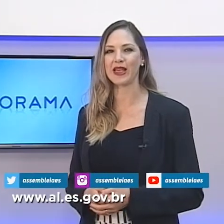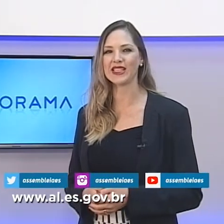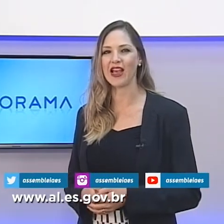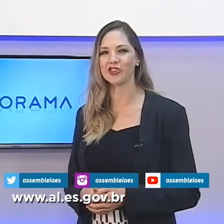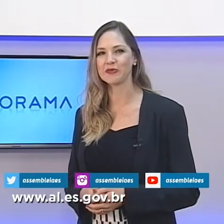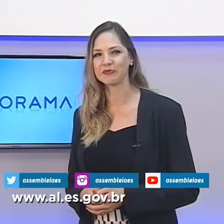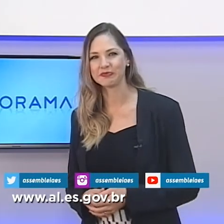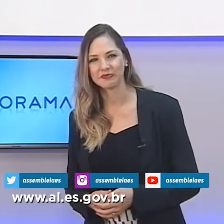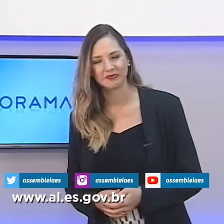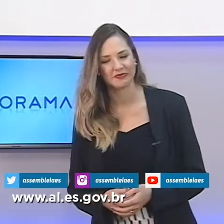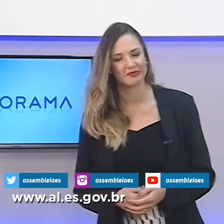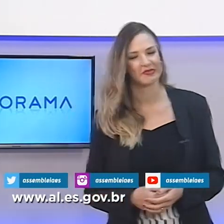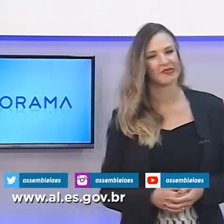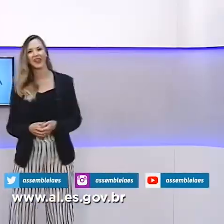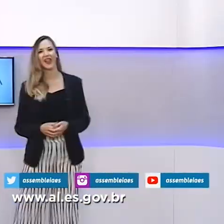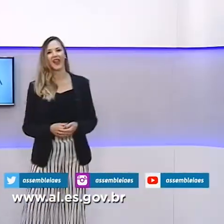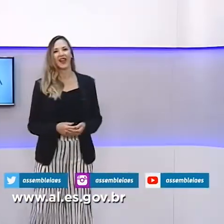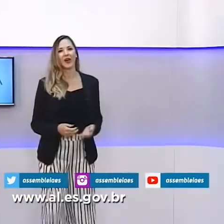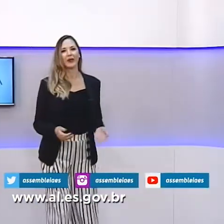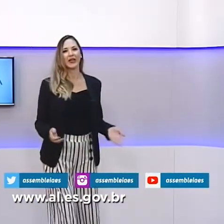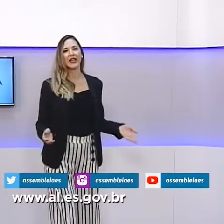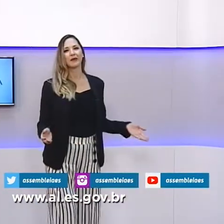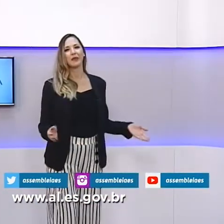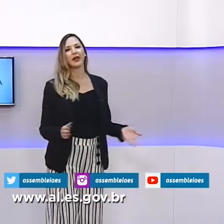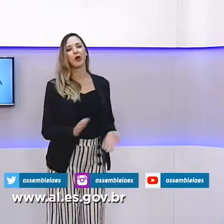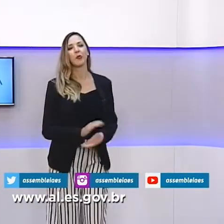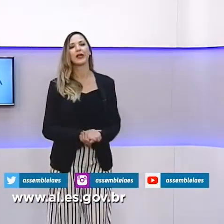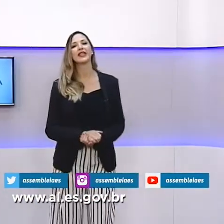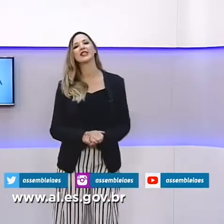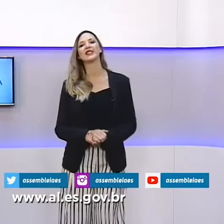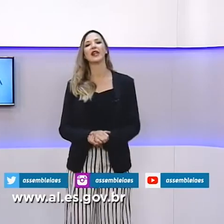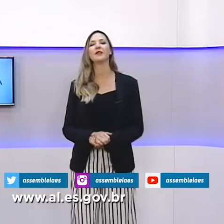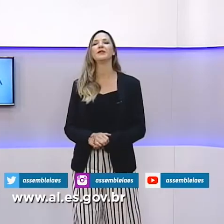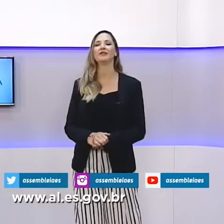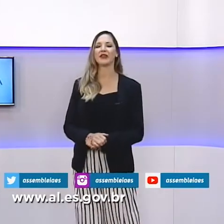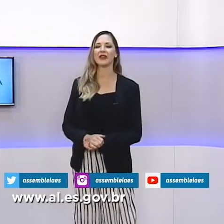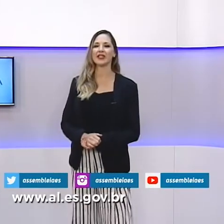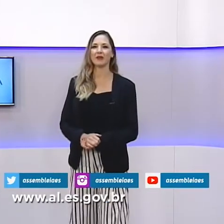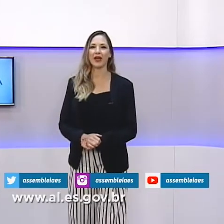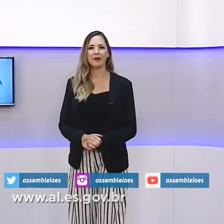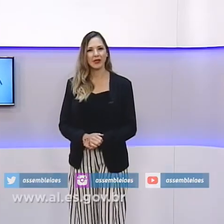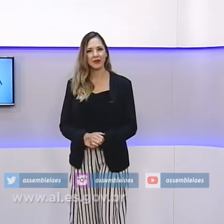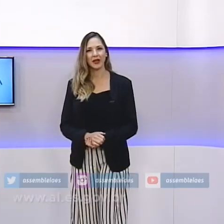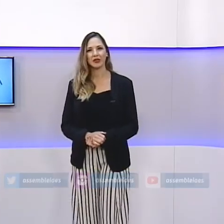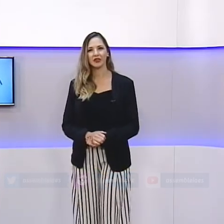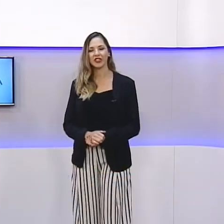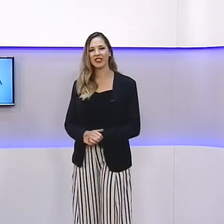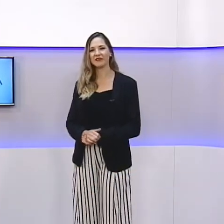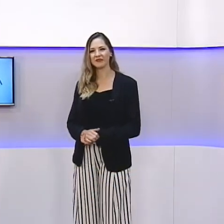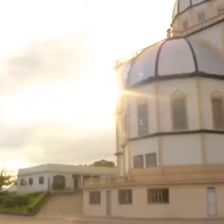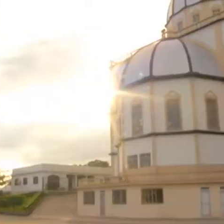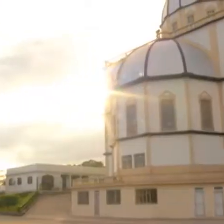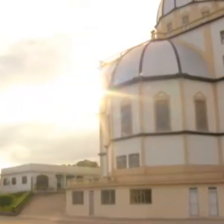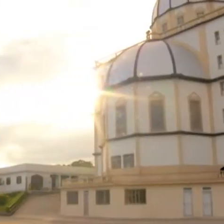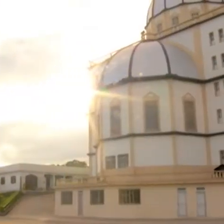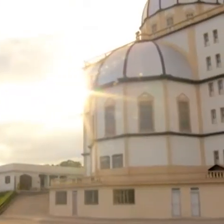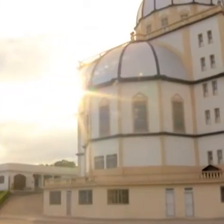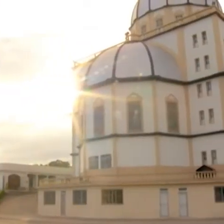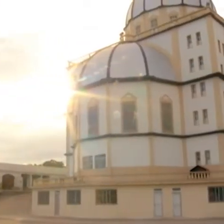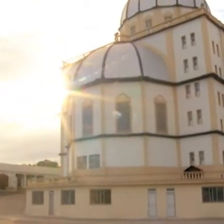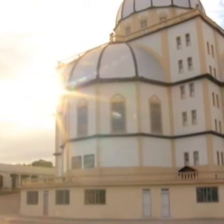domina a paisagem. Obrigada pela companhia de sempre. TV Assembleia mais perto de você. Música.